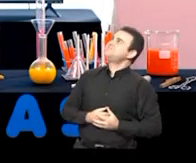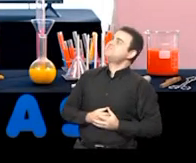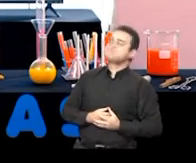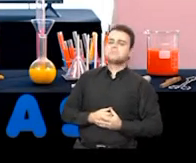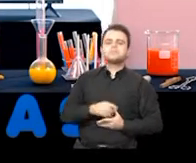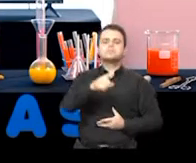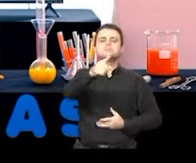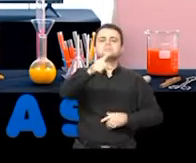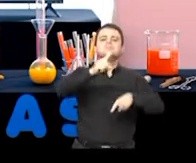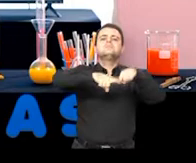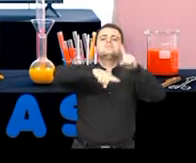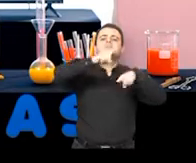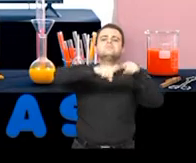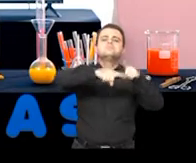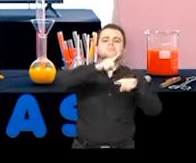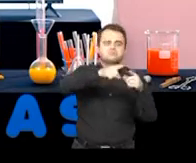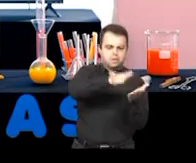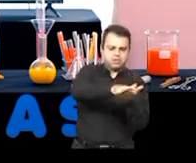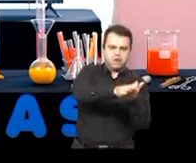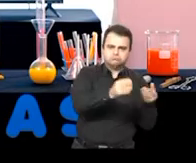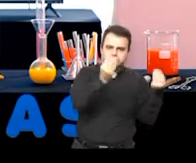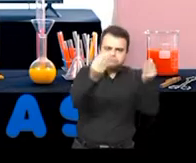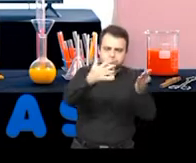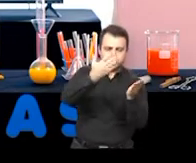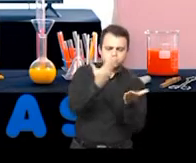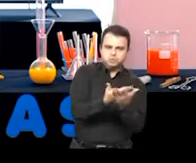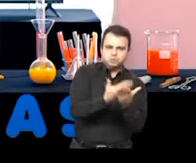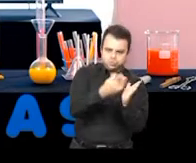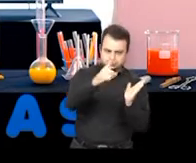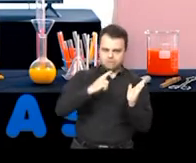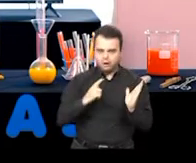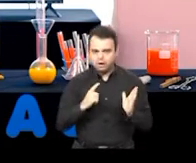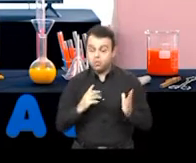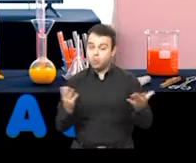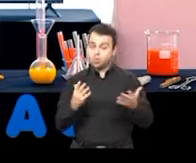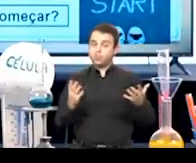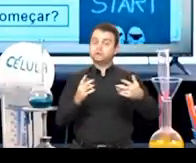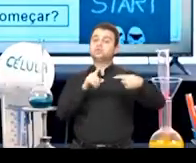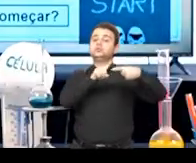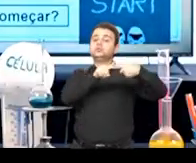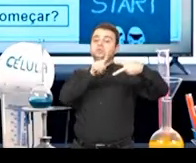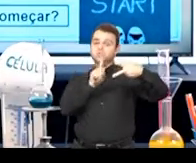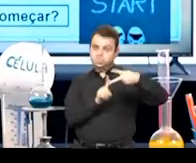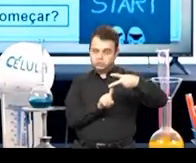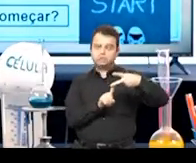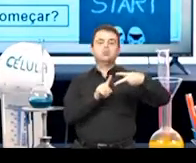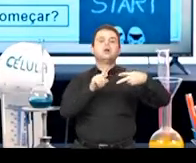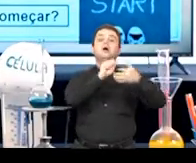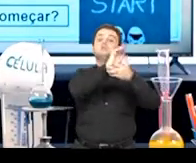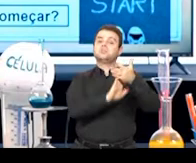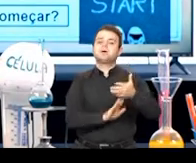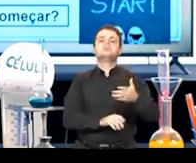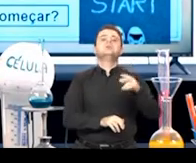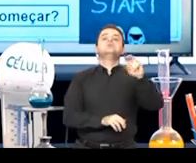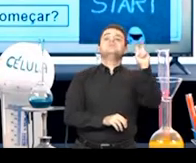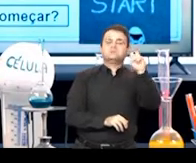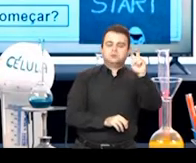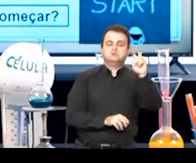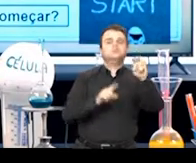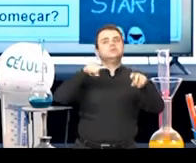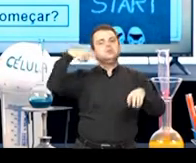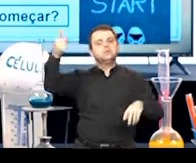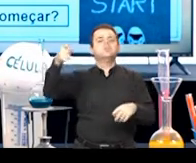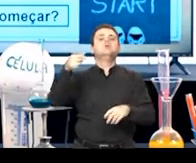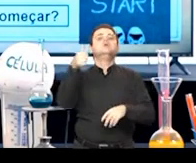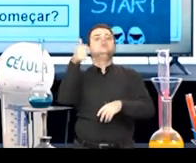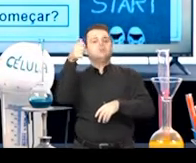com o material de estudos na mão? Hoje trabalharemos 2 atividades, a atividade 5 e a atividade